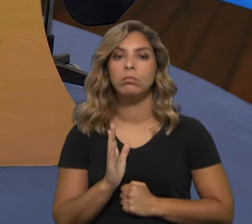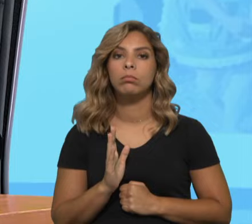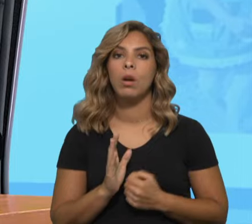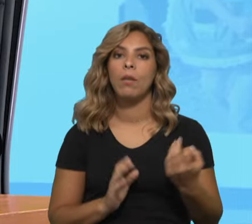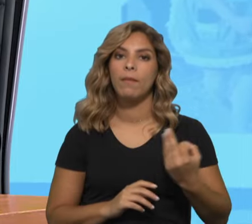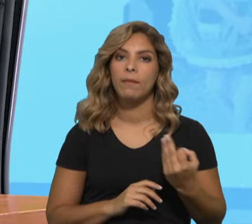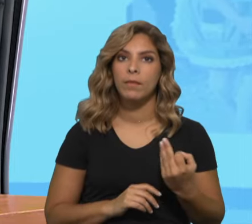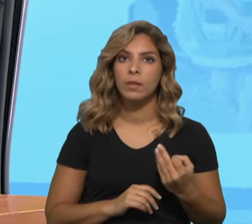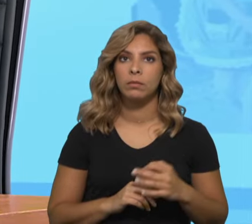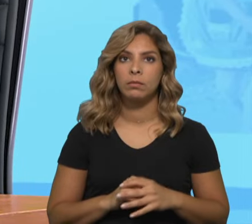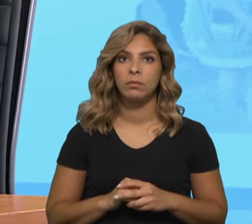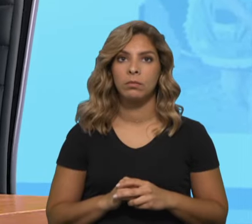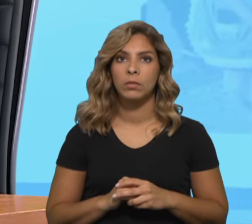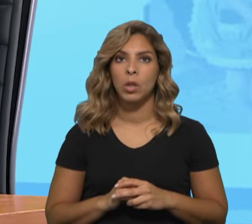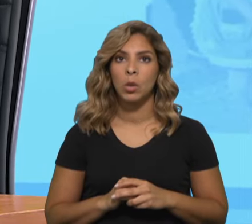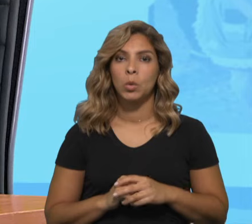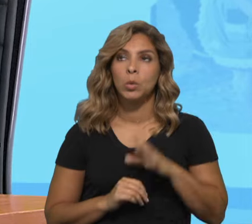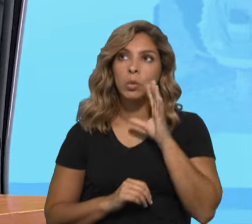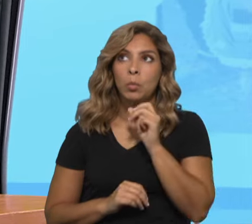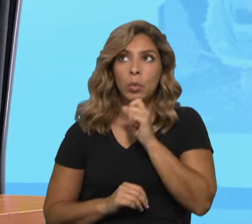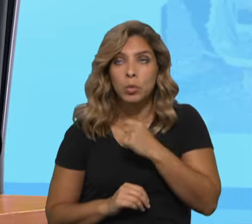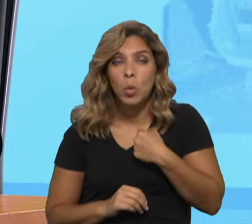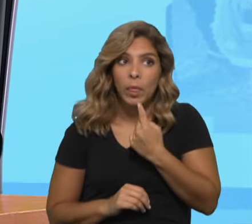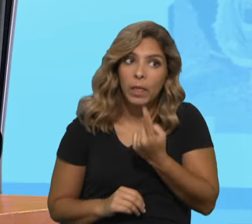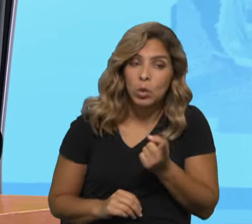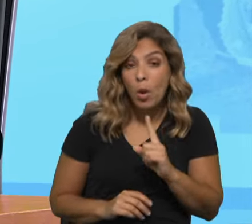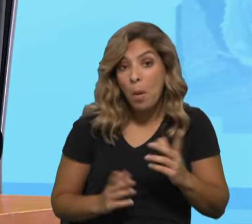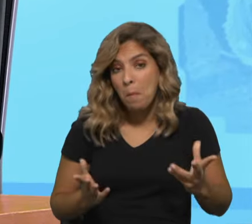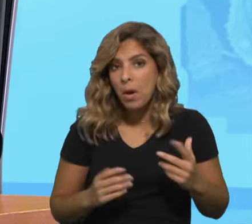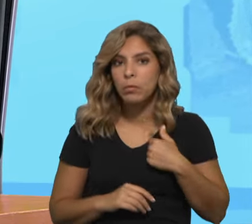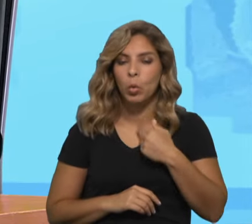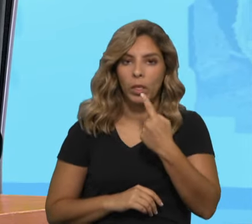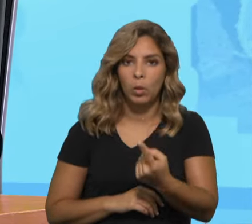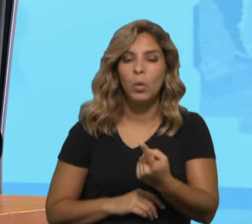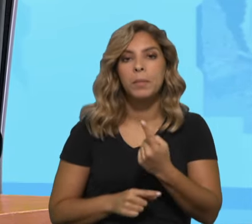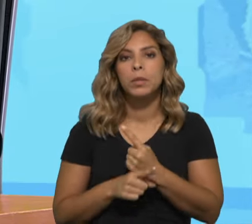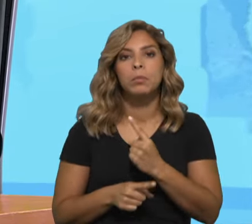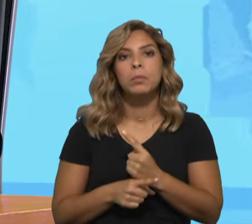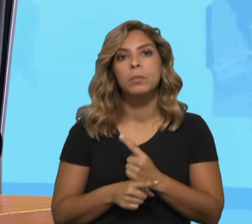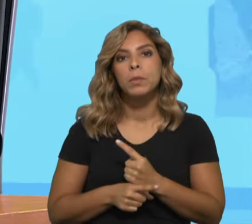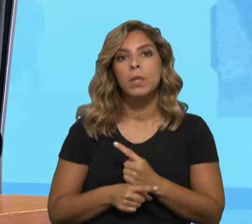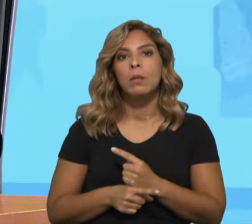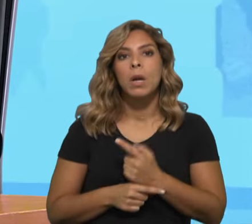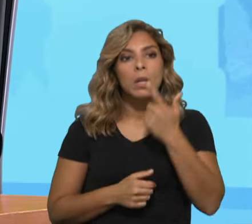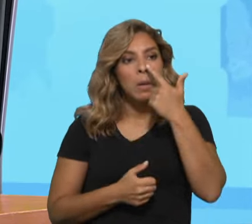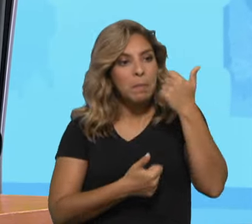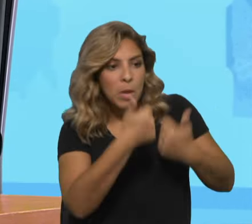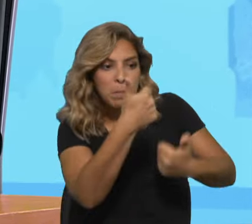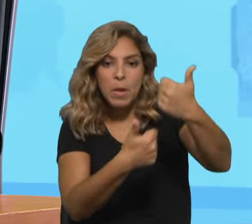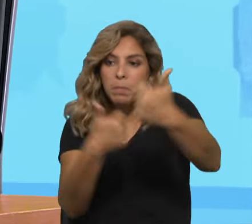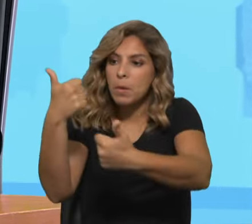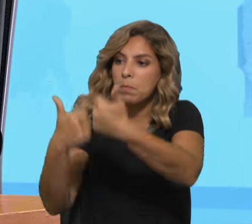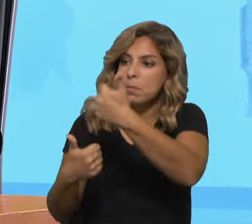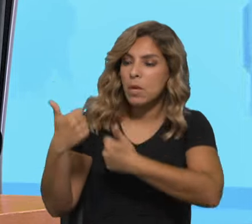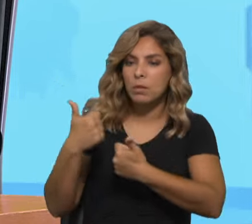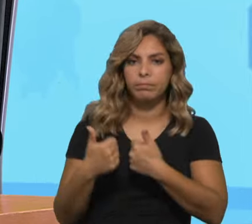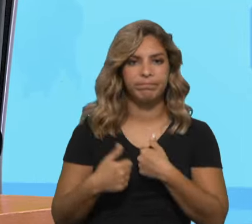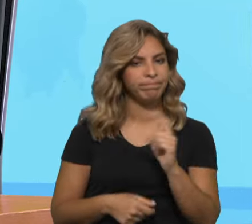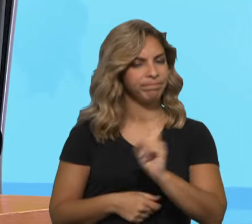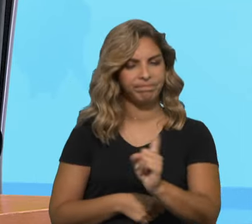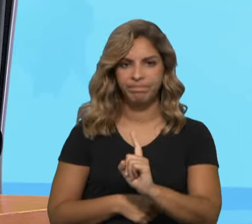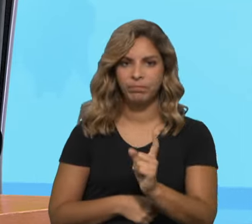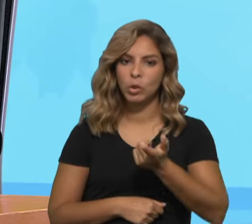se eu posso fazer essa análise, não tem a ver com a concorrência das outras, tem a ver com